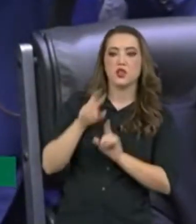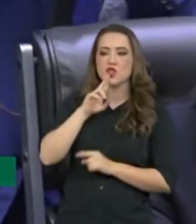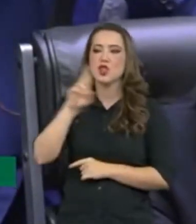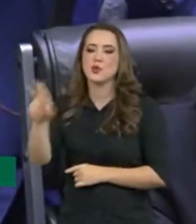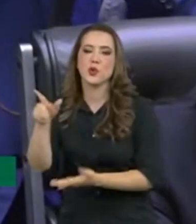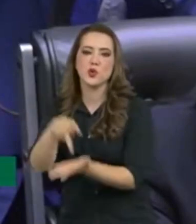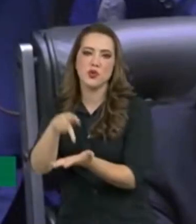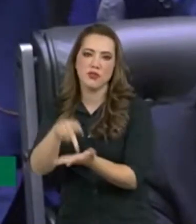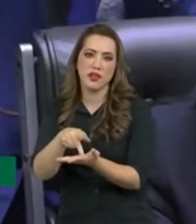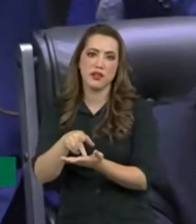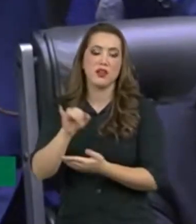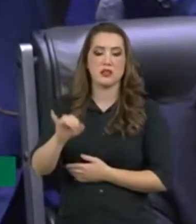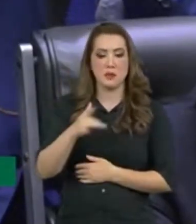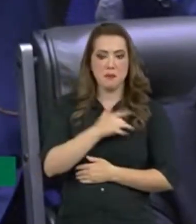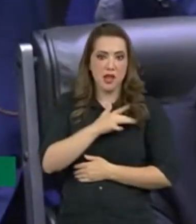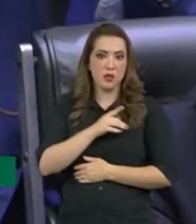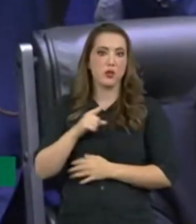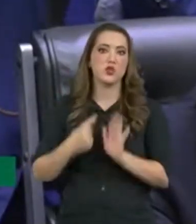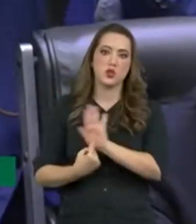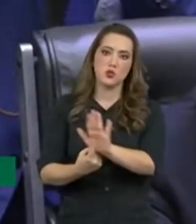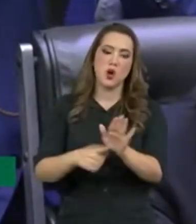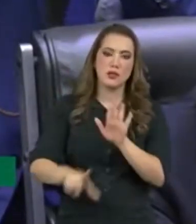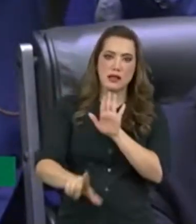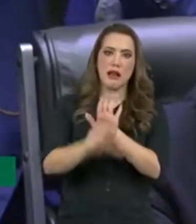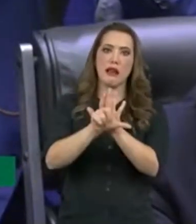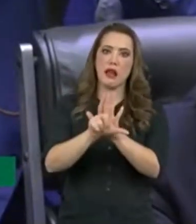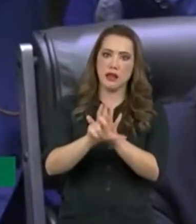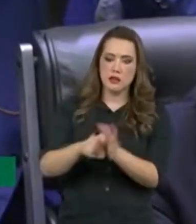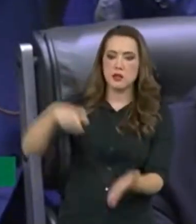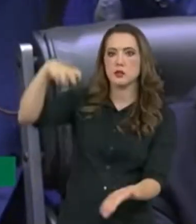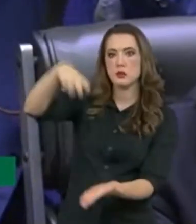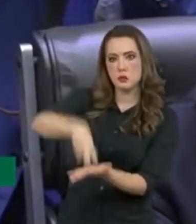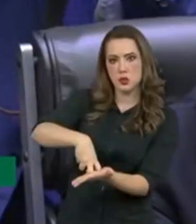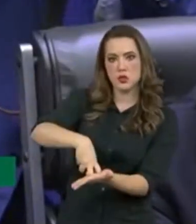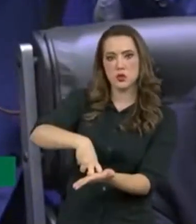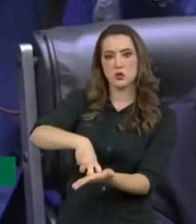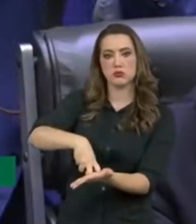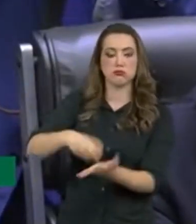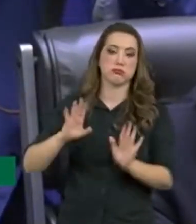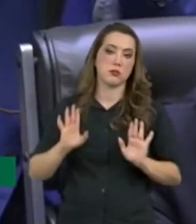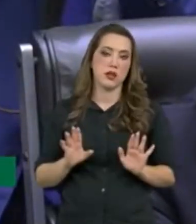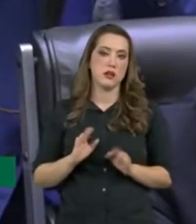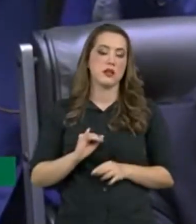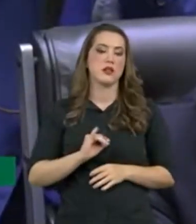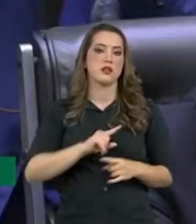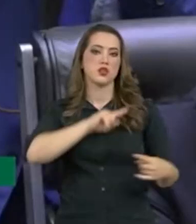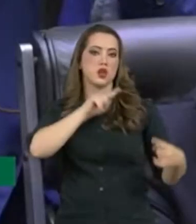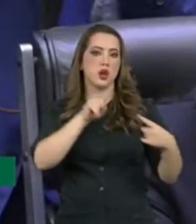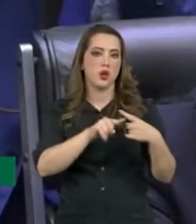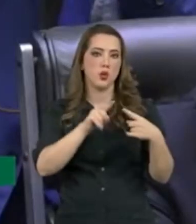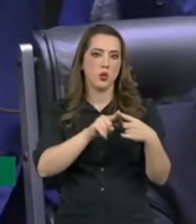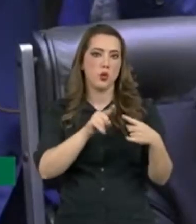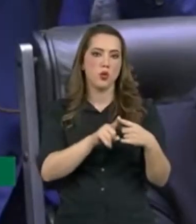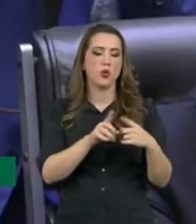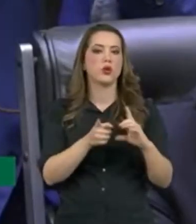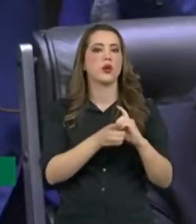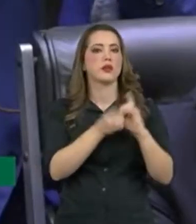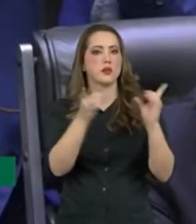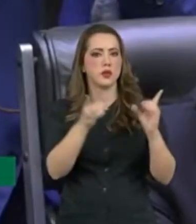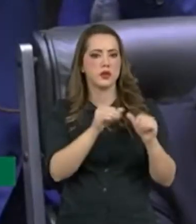responderemos com as leis e suas mais duras consequências. Sob os ventos da redemocratização,